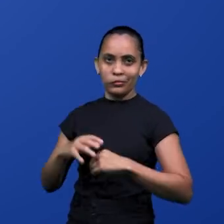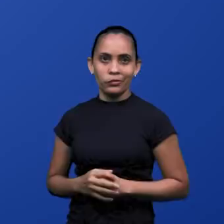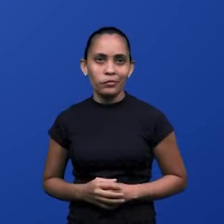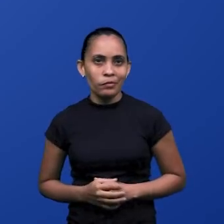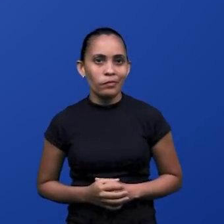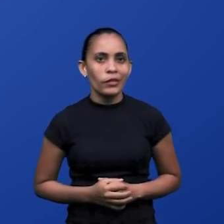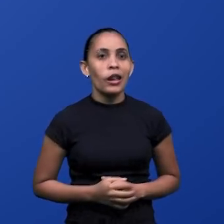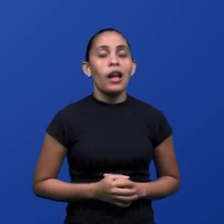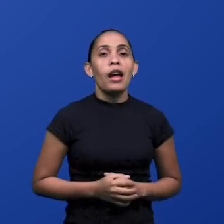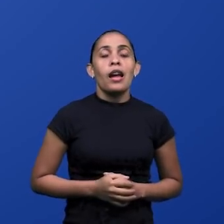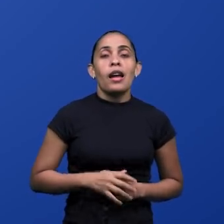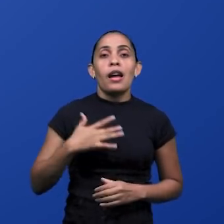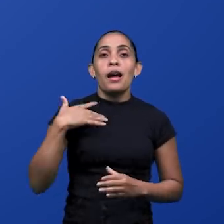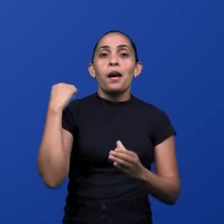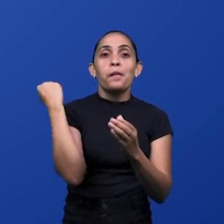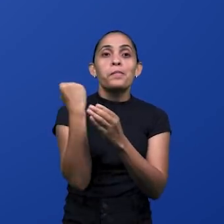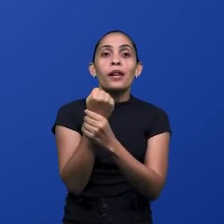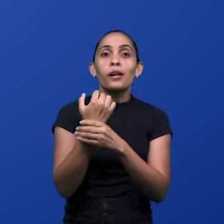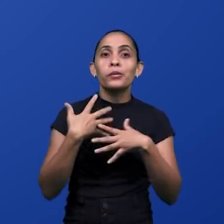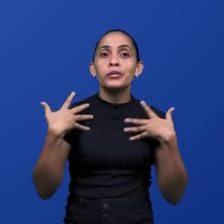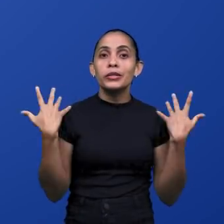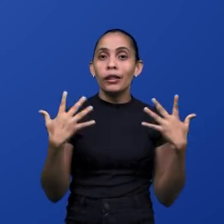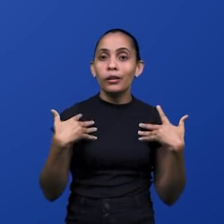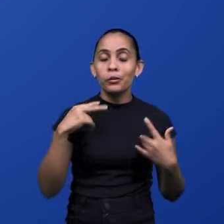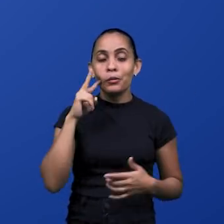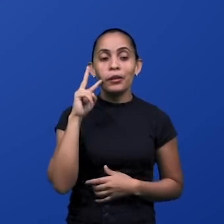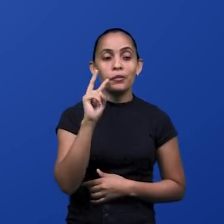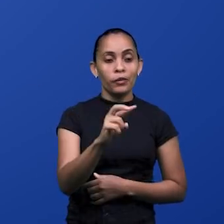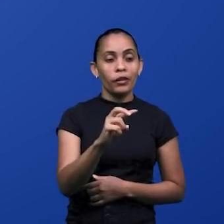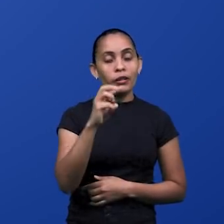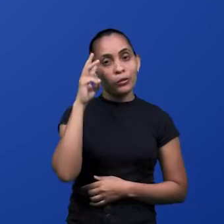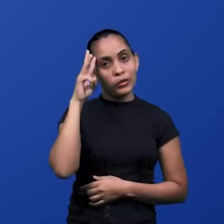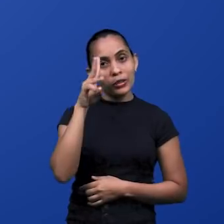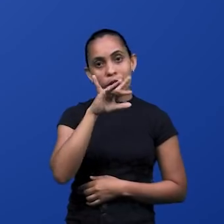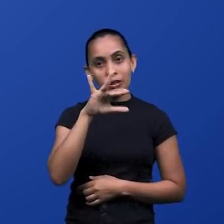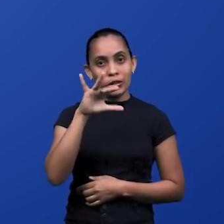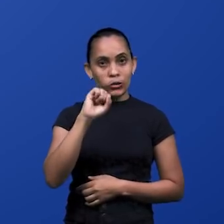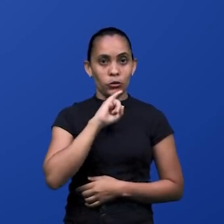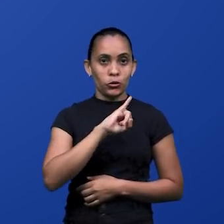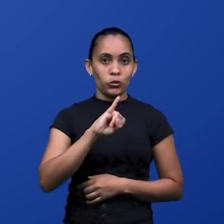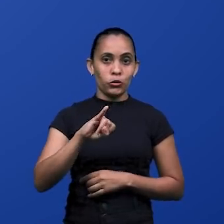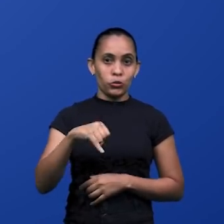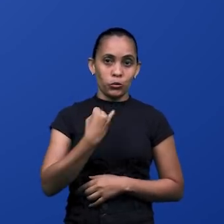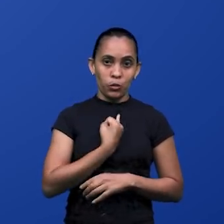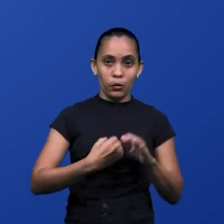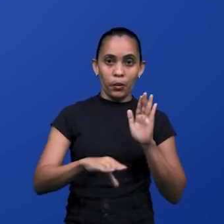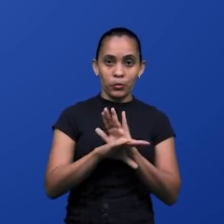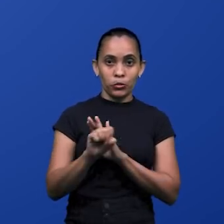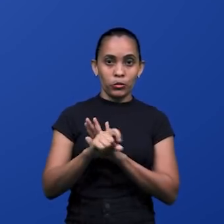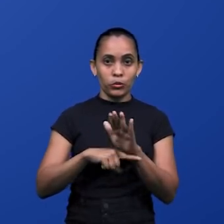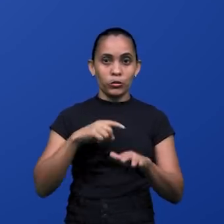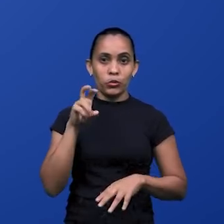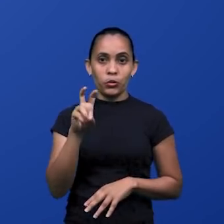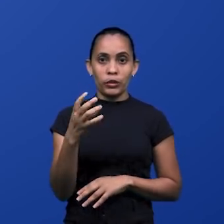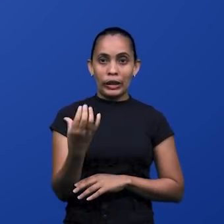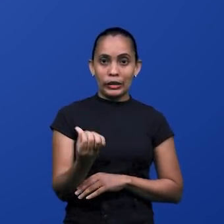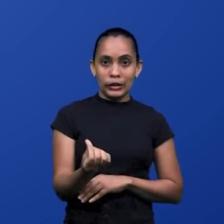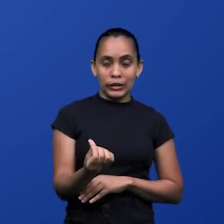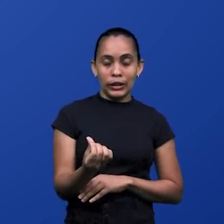Jesus. Abraão se alegrou em ver o terceiro dia. Em João capítulo 8,